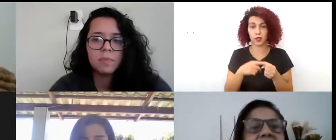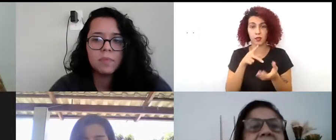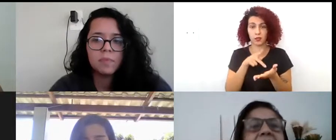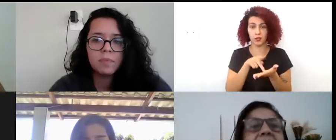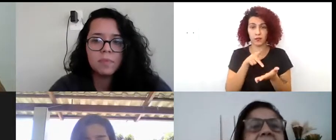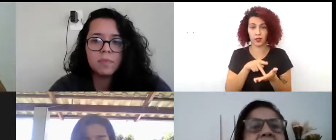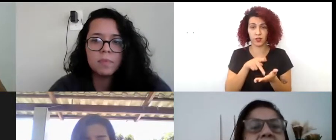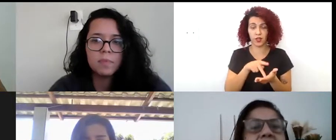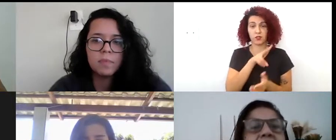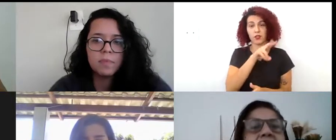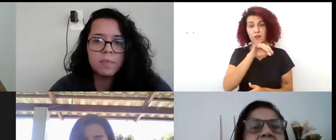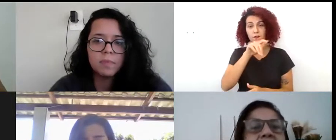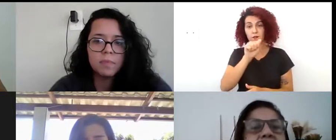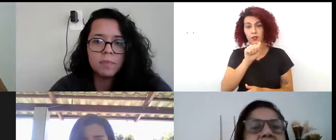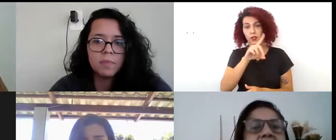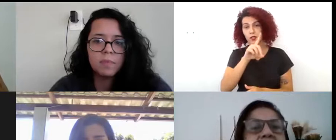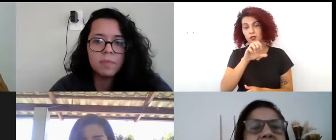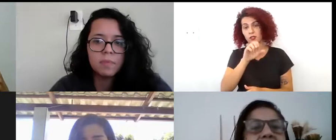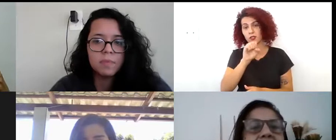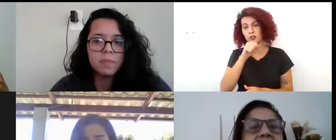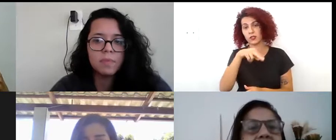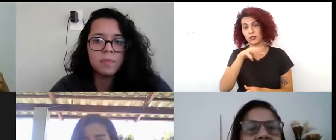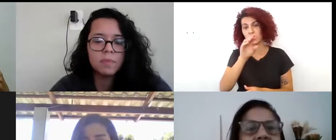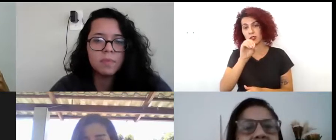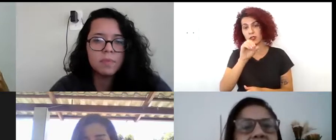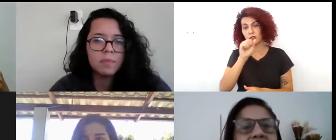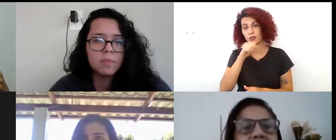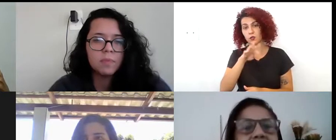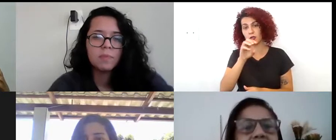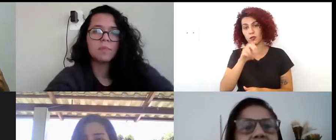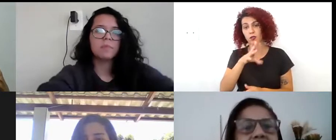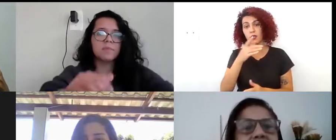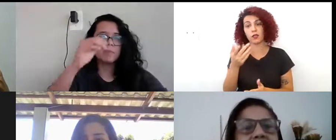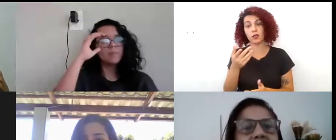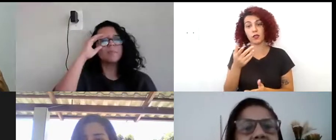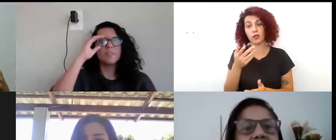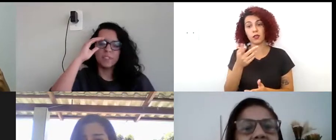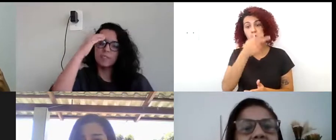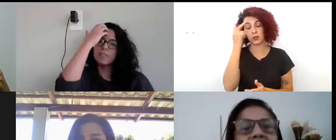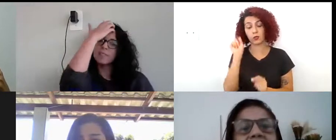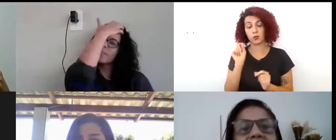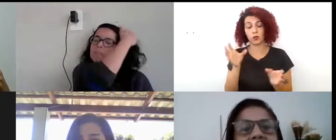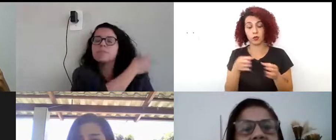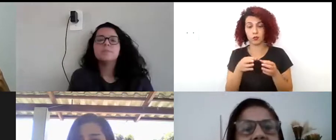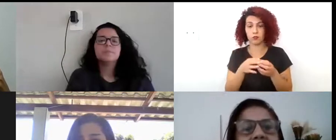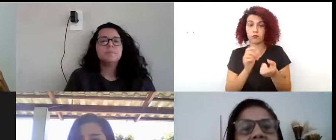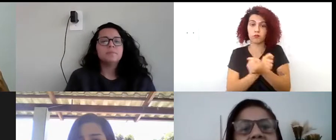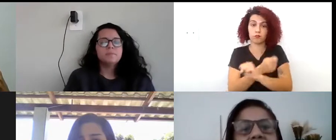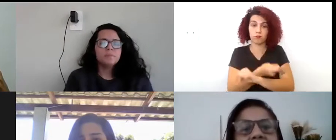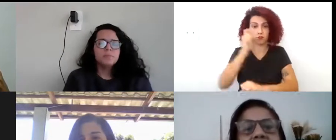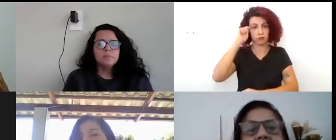seja Cristão e que as primeiras pessoas que aqui estiveram eram pessoas negras escravizadas o século